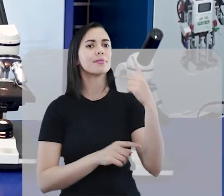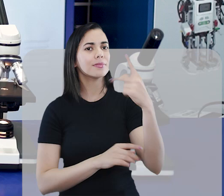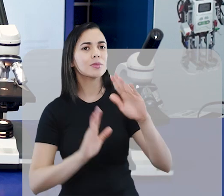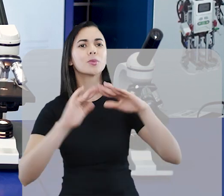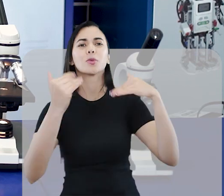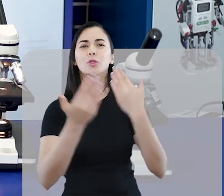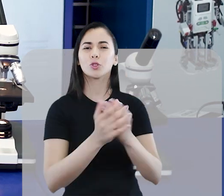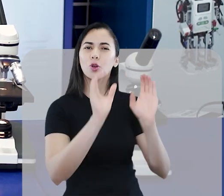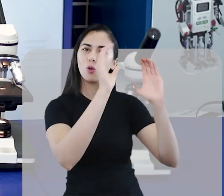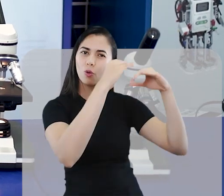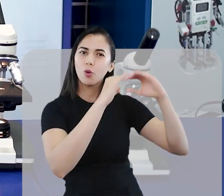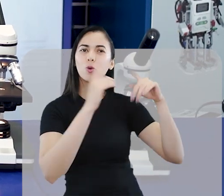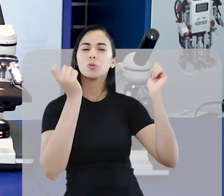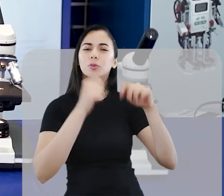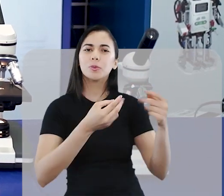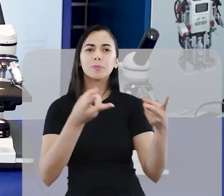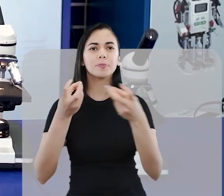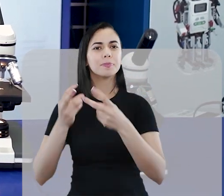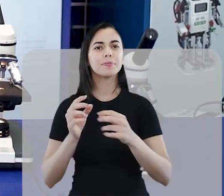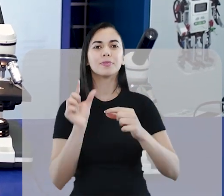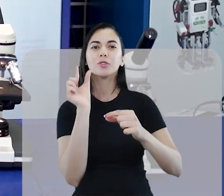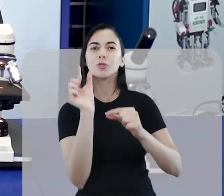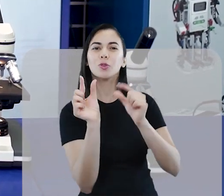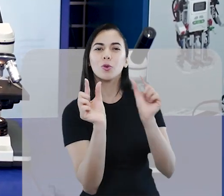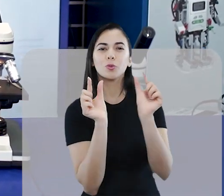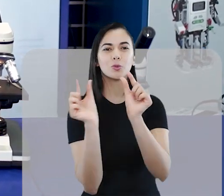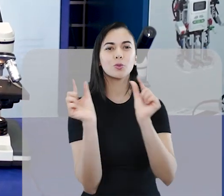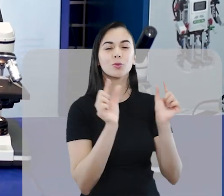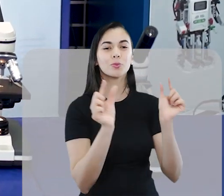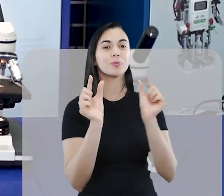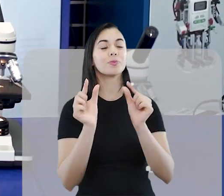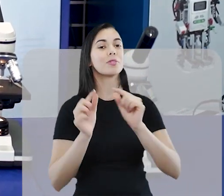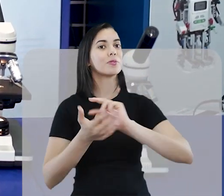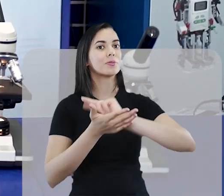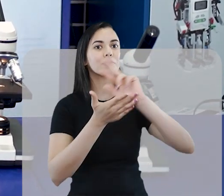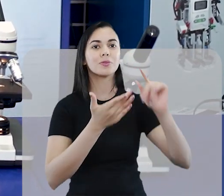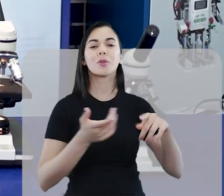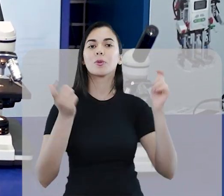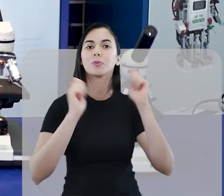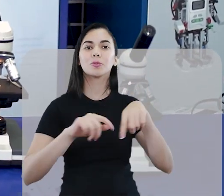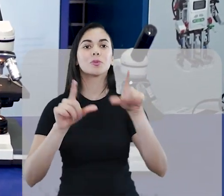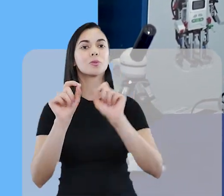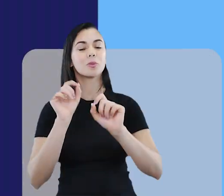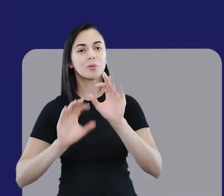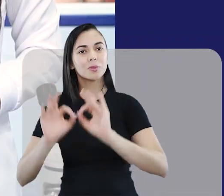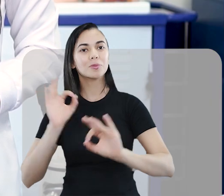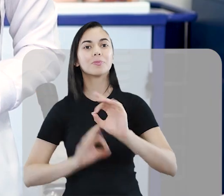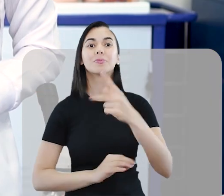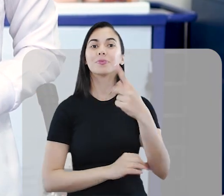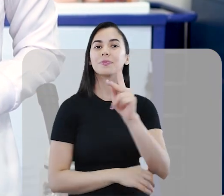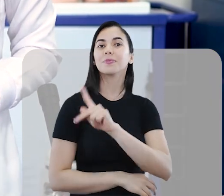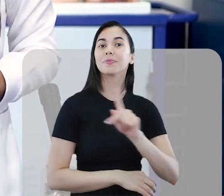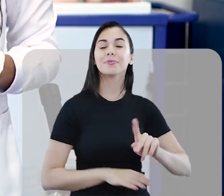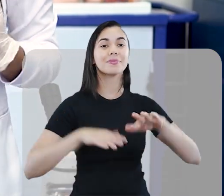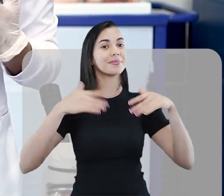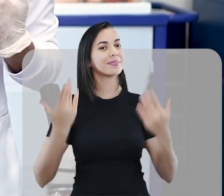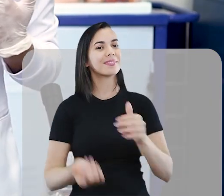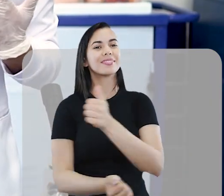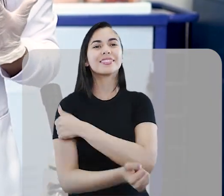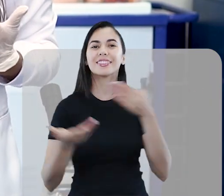observar muitas estruturas. Nós temos muitas lâminas prontas e também algumas lâminas que podem ser preparadas pelo seu professor. É isso, aluno.